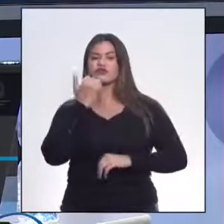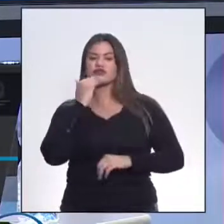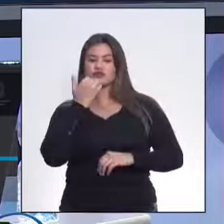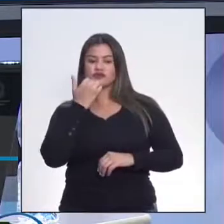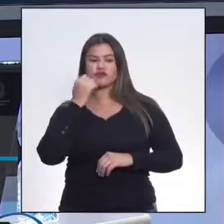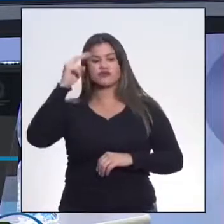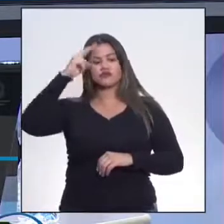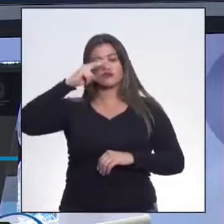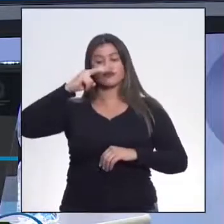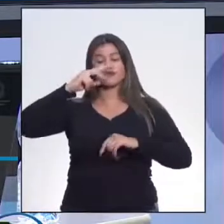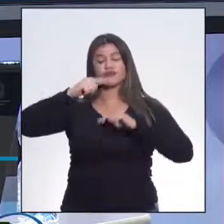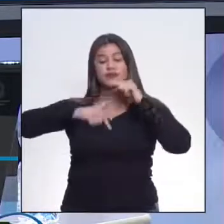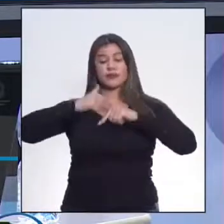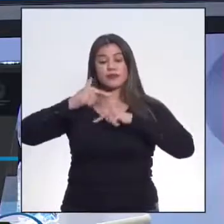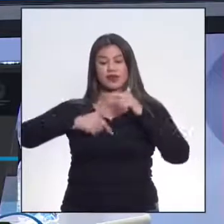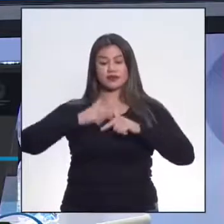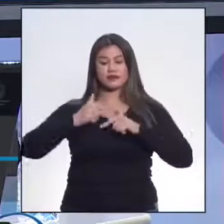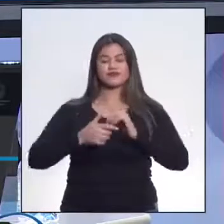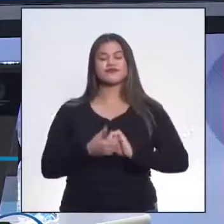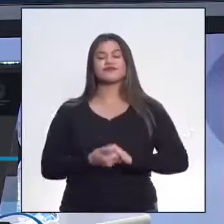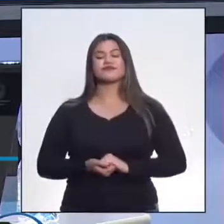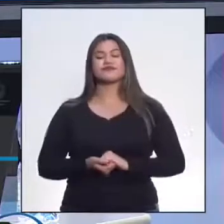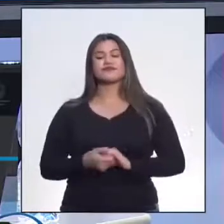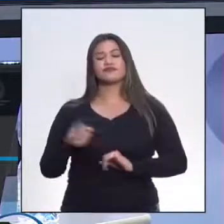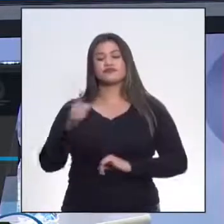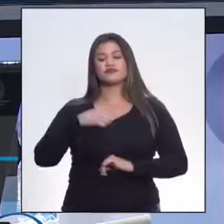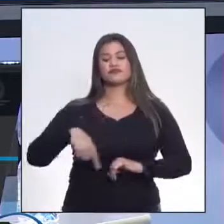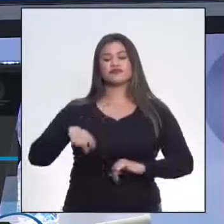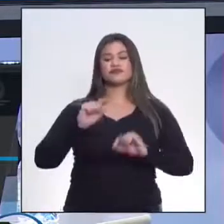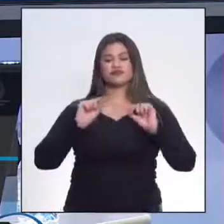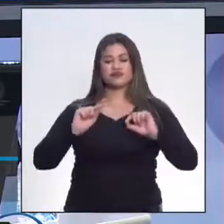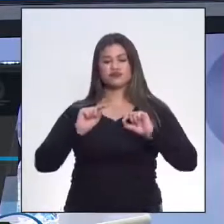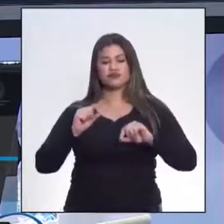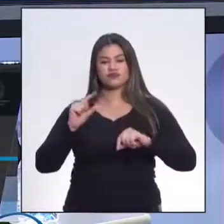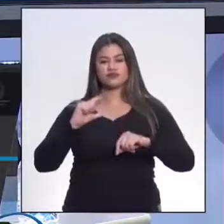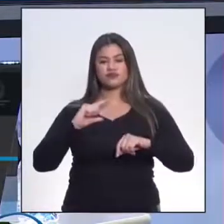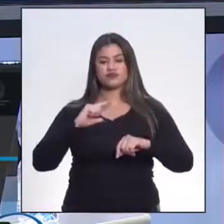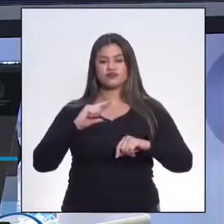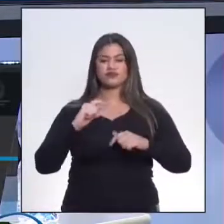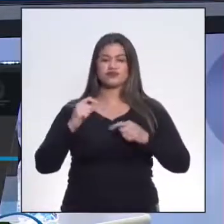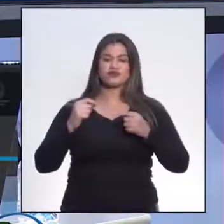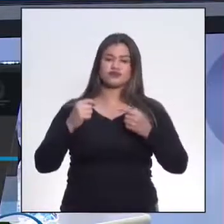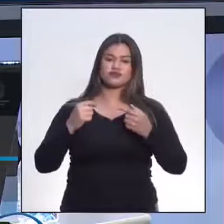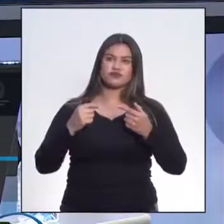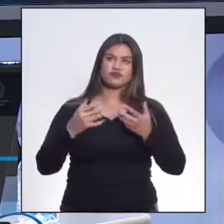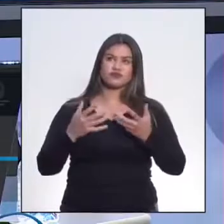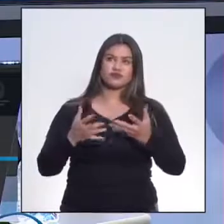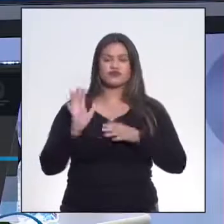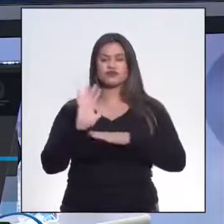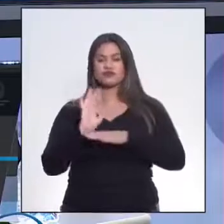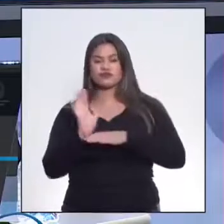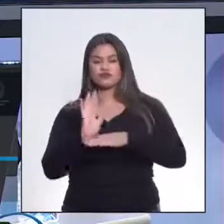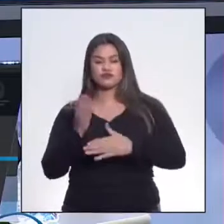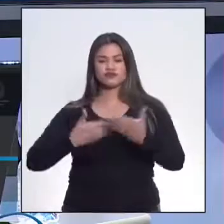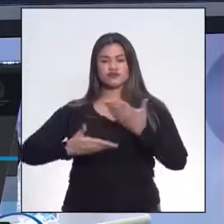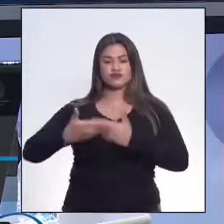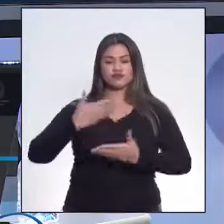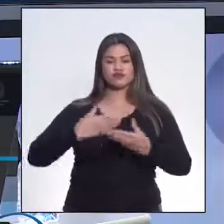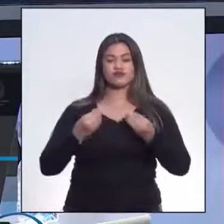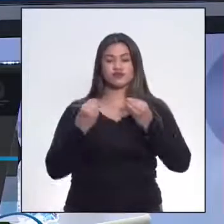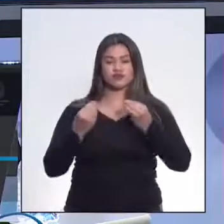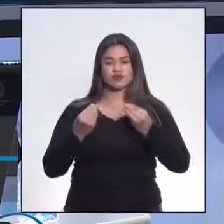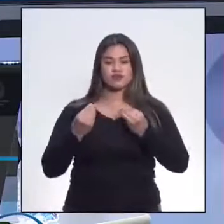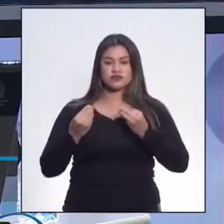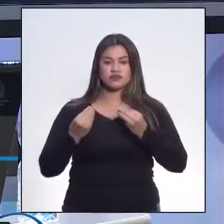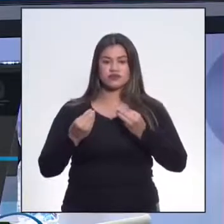e trabalho, né? E aí nós vamos, durante a aula, nós vamos ter a participação com vídeos, com interação, justamente para que a